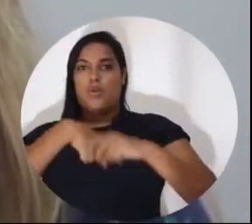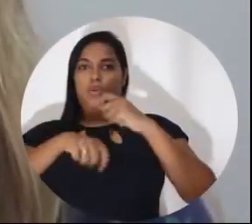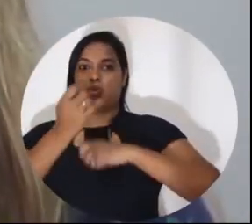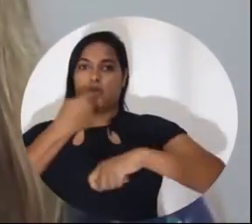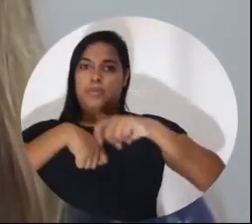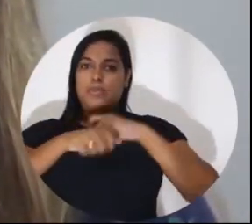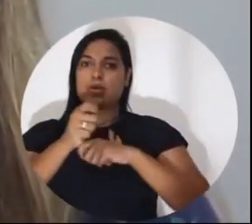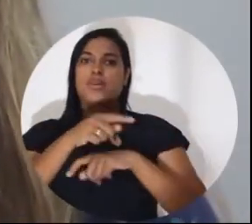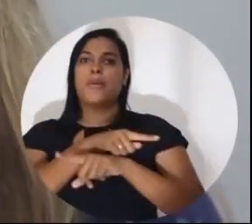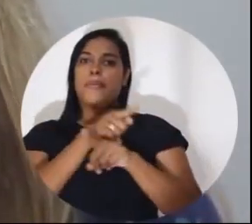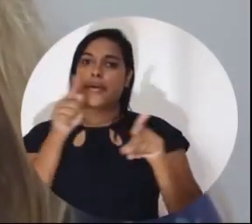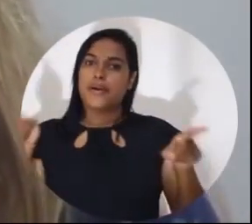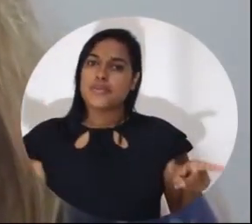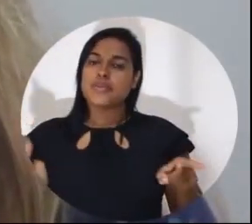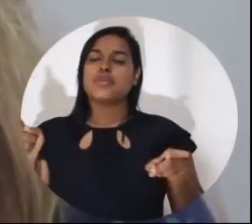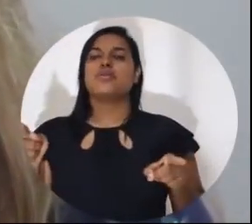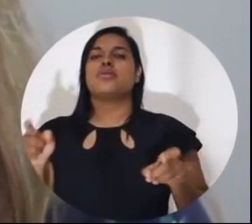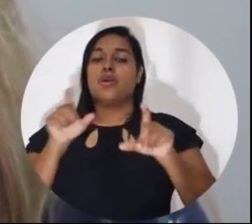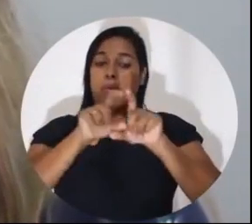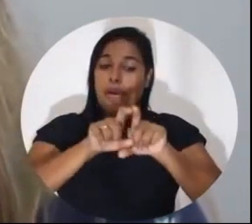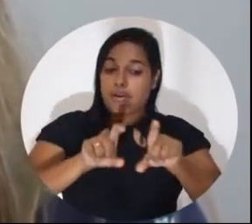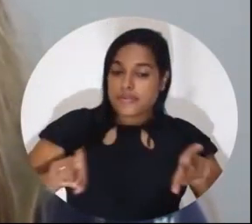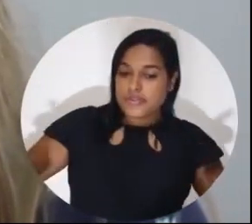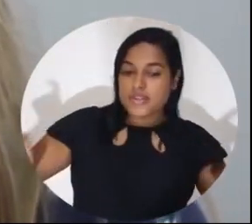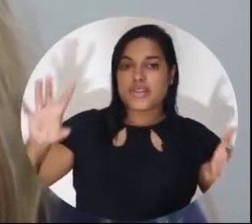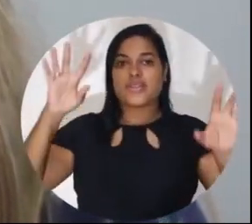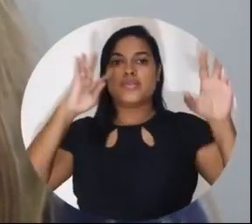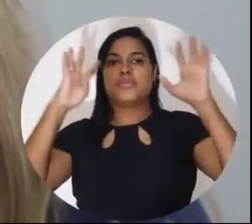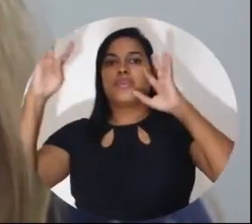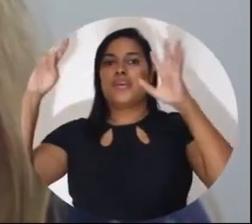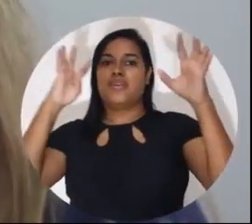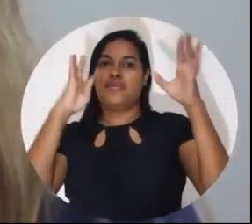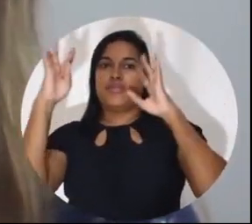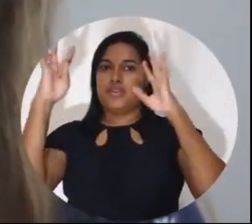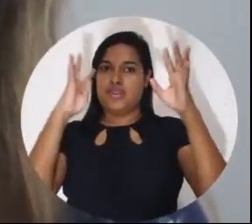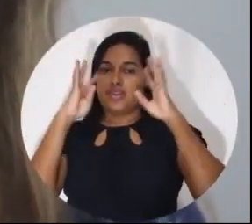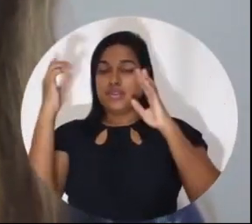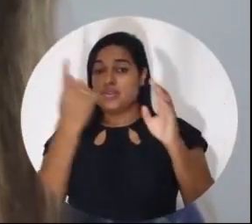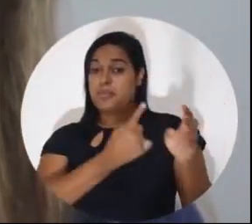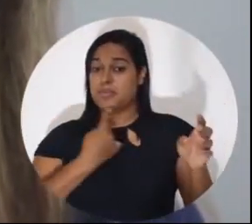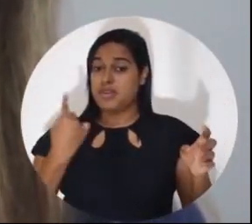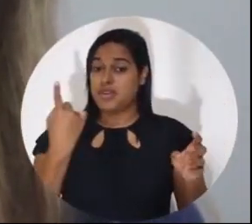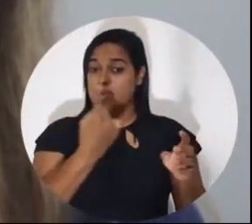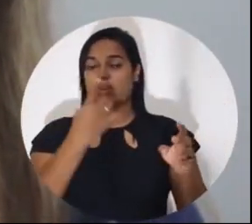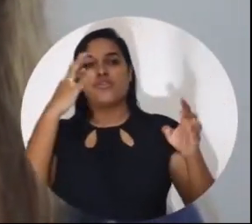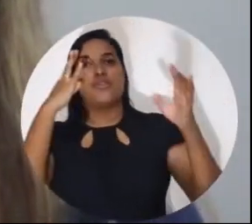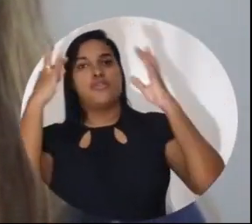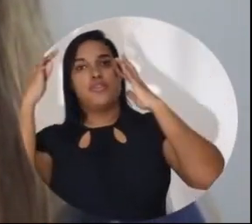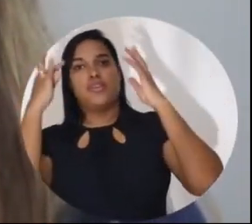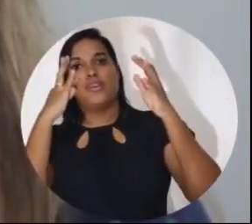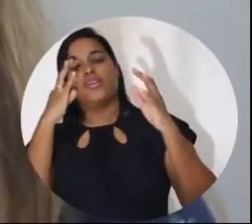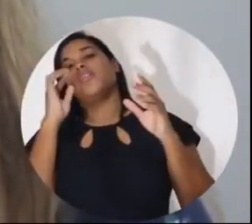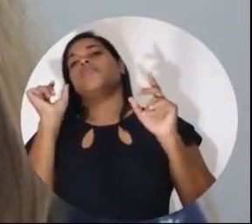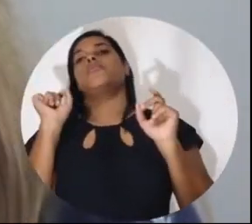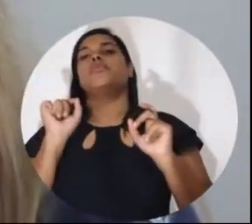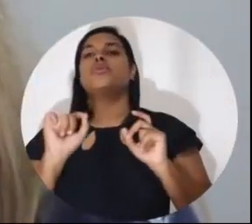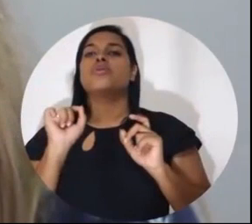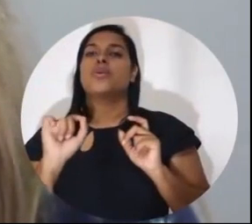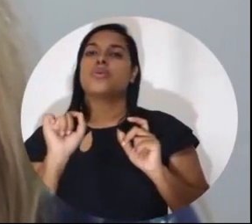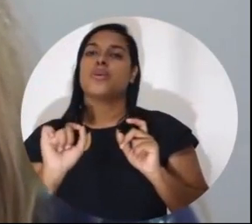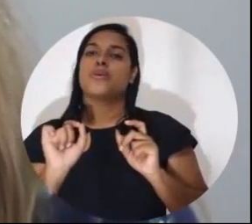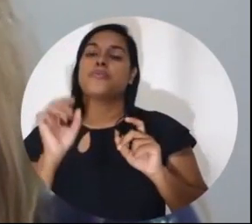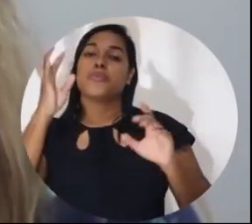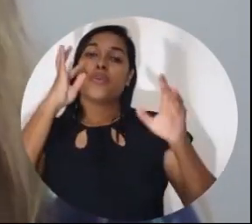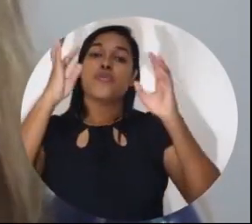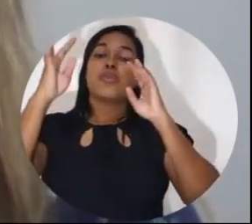Então fica aqui para você uma frase para reflexão, para nós reflexionarmos sobre isso. É de